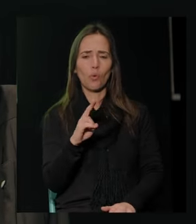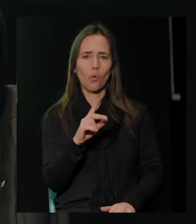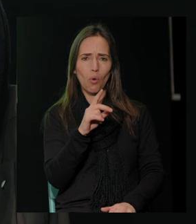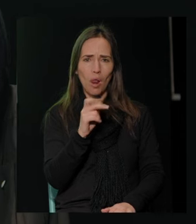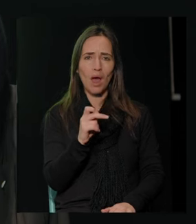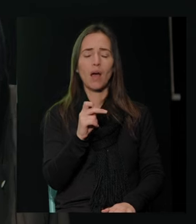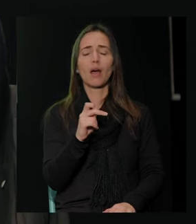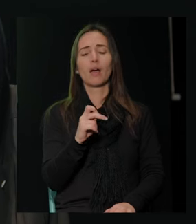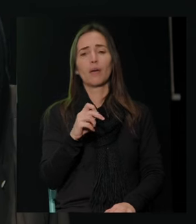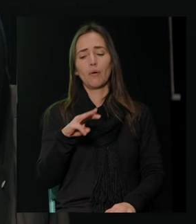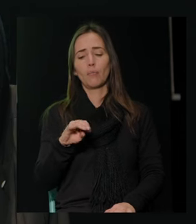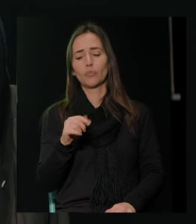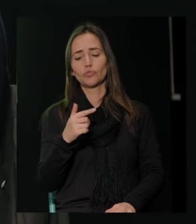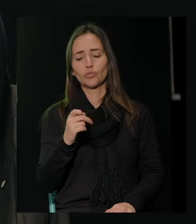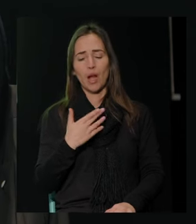blá blá,